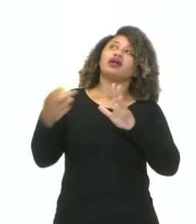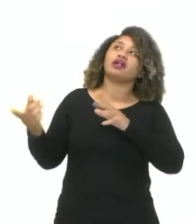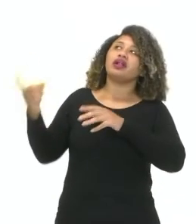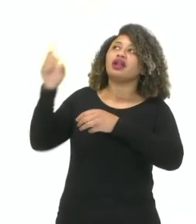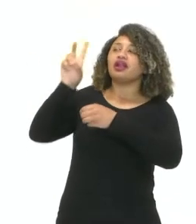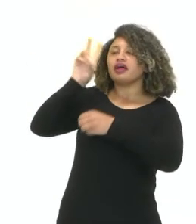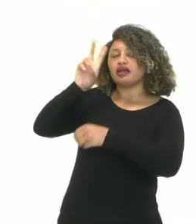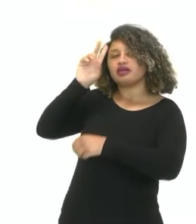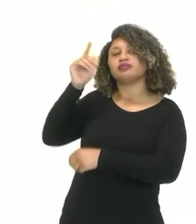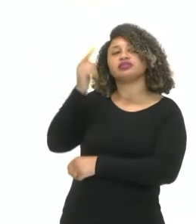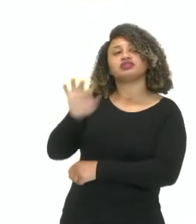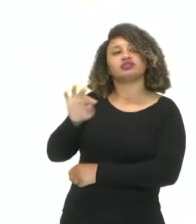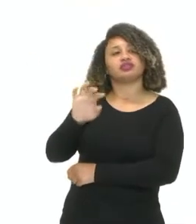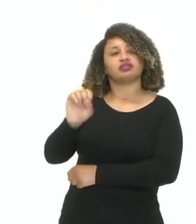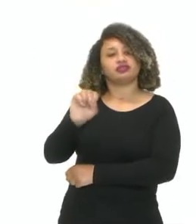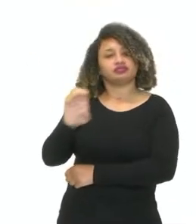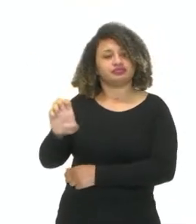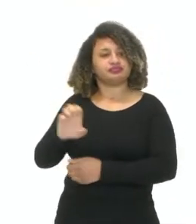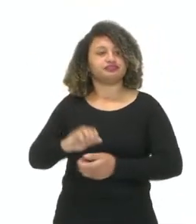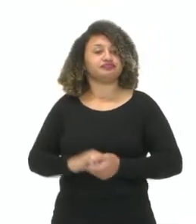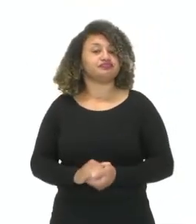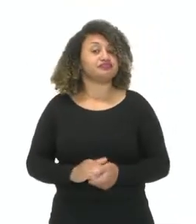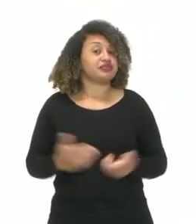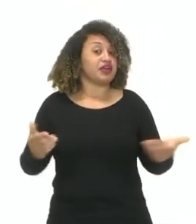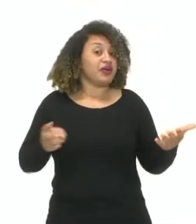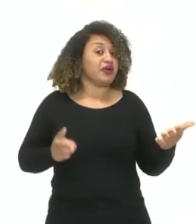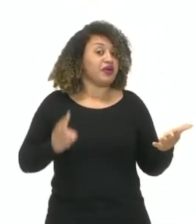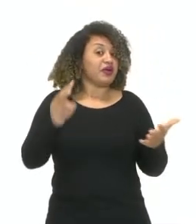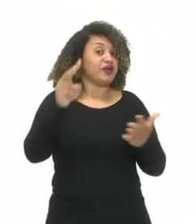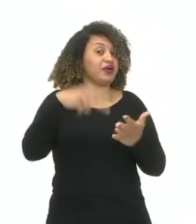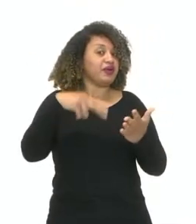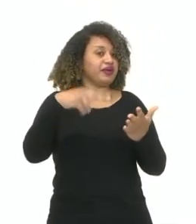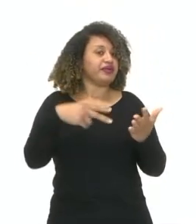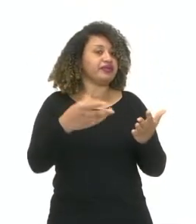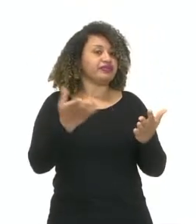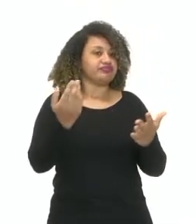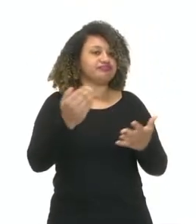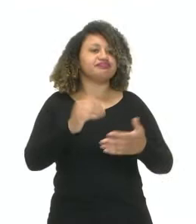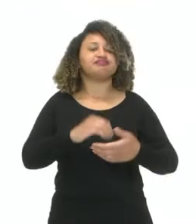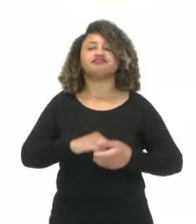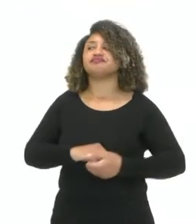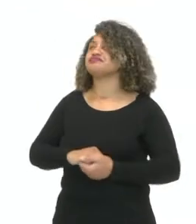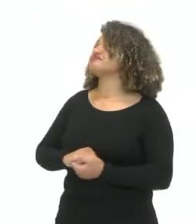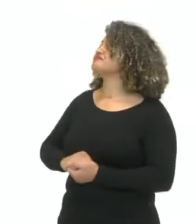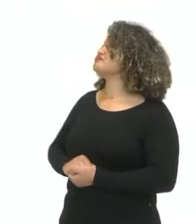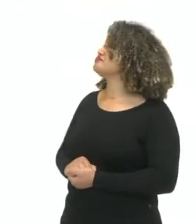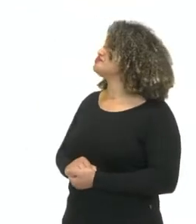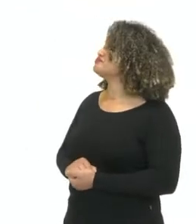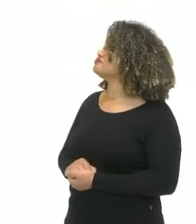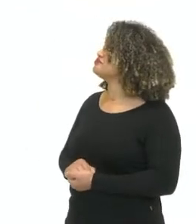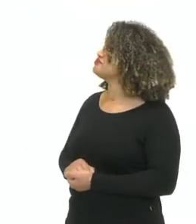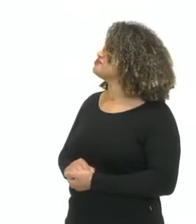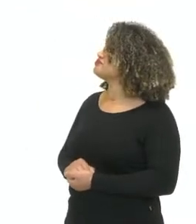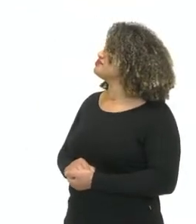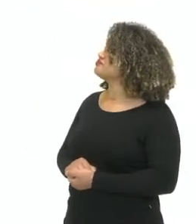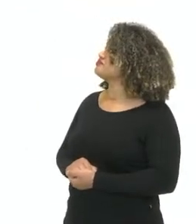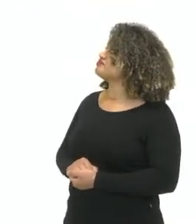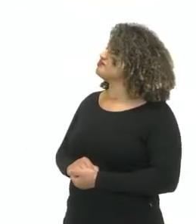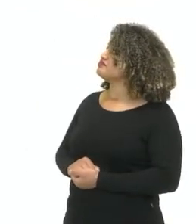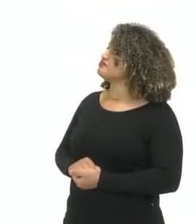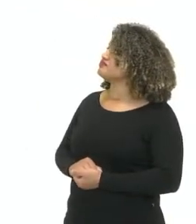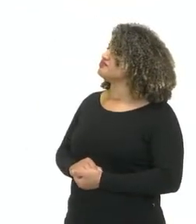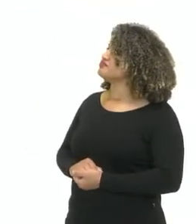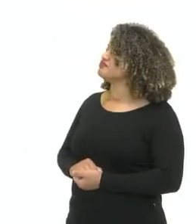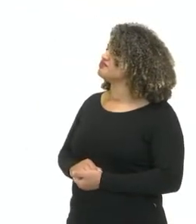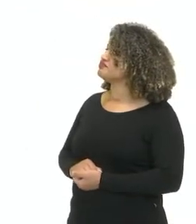a tese. Ok? Seguimos com a leitura do texto. Fato que muitas pessoas perderam o